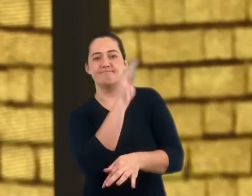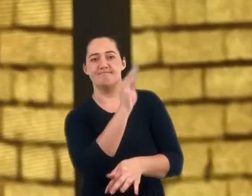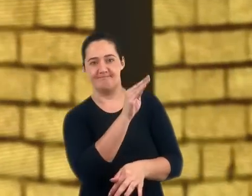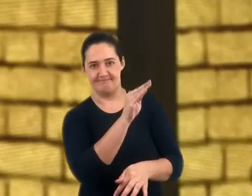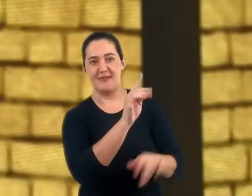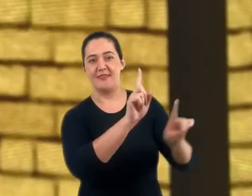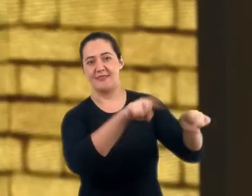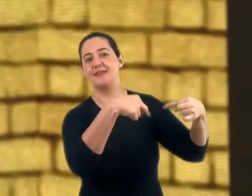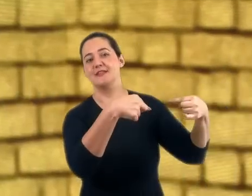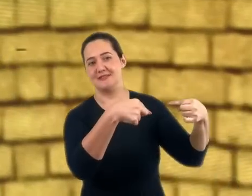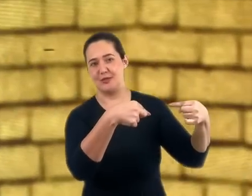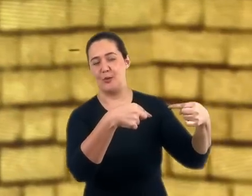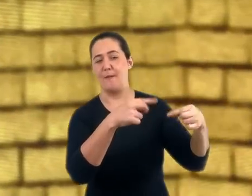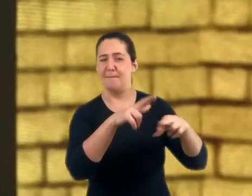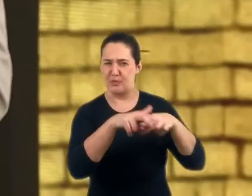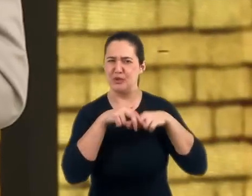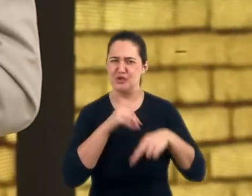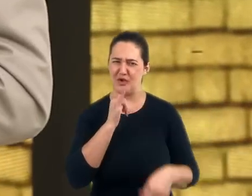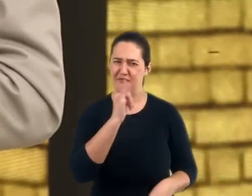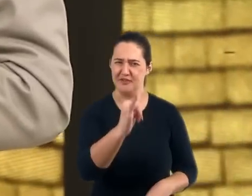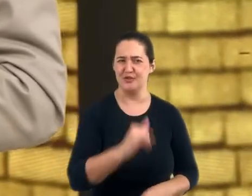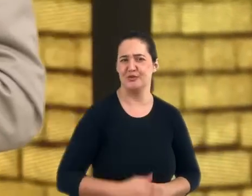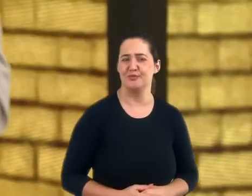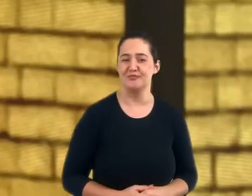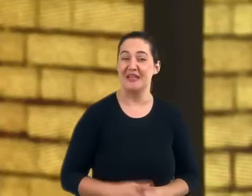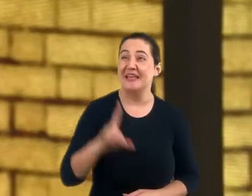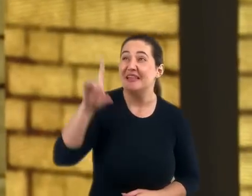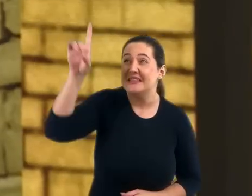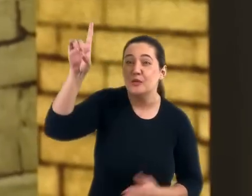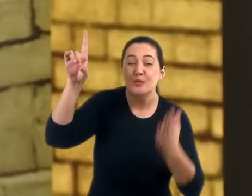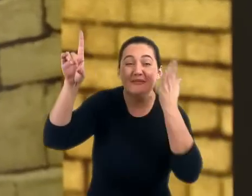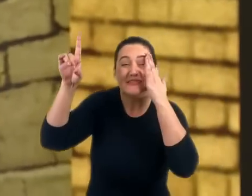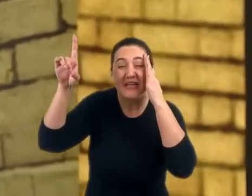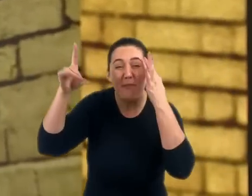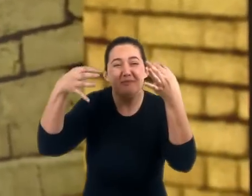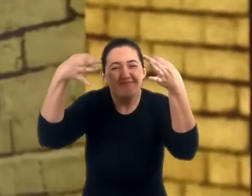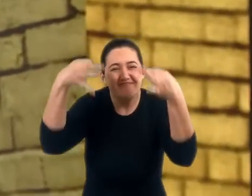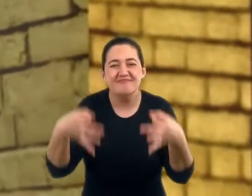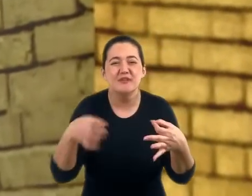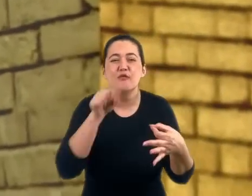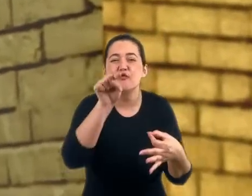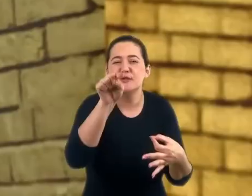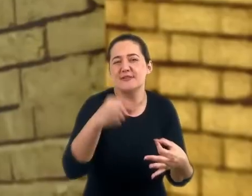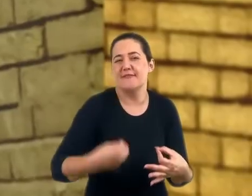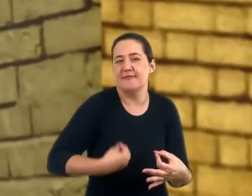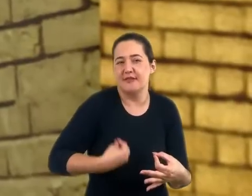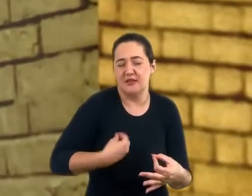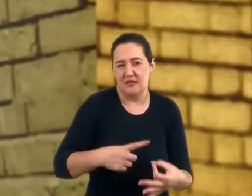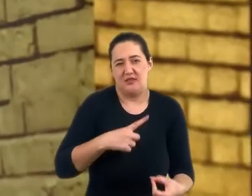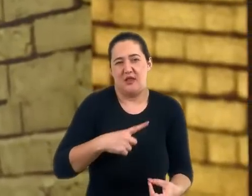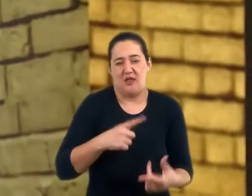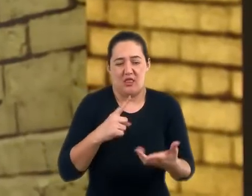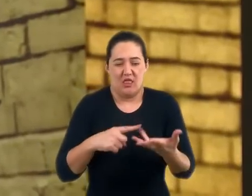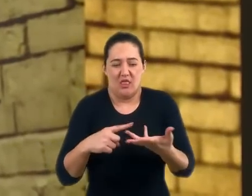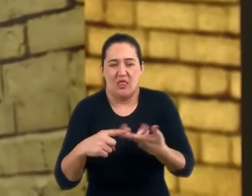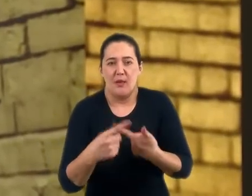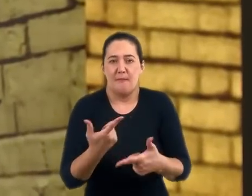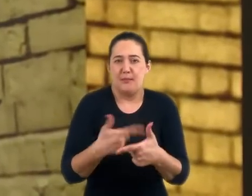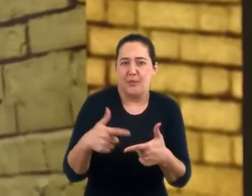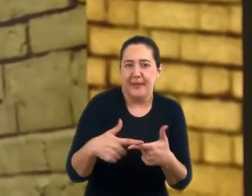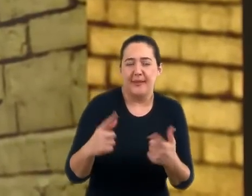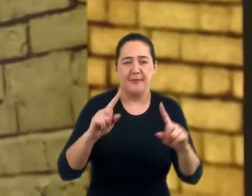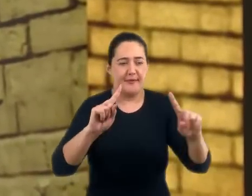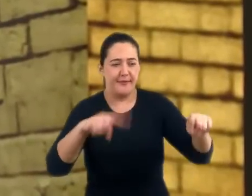posso afirmar, sem medo de errar, que Deus sabe exatamente aquilo pelo qual você está passando, seja em termos